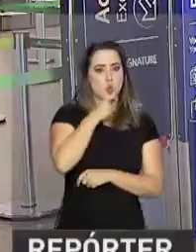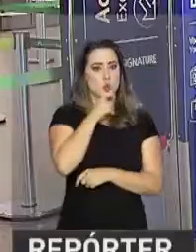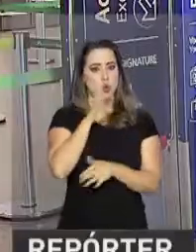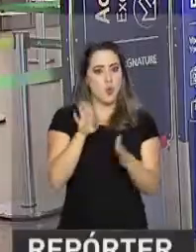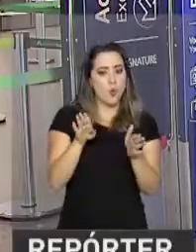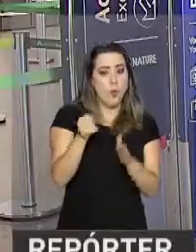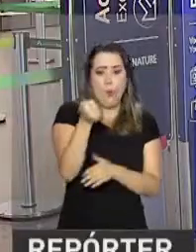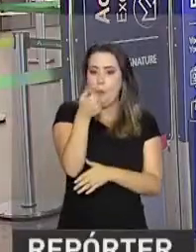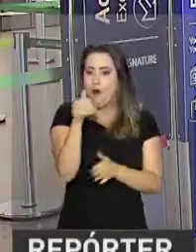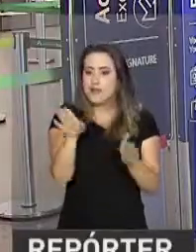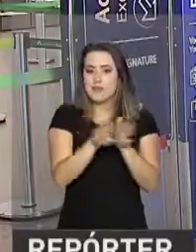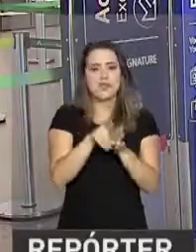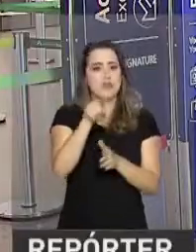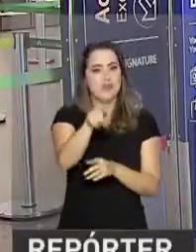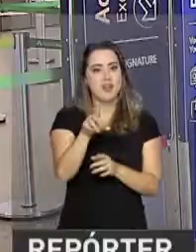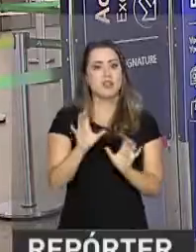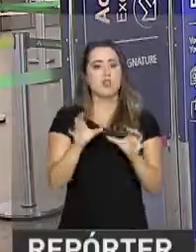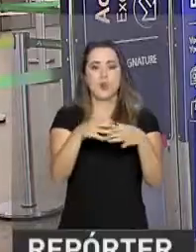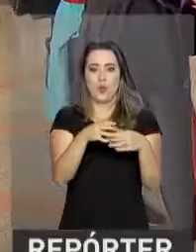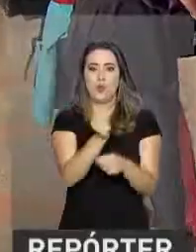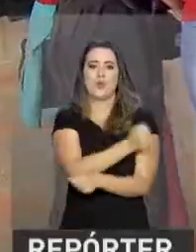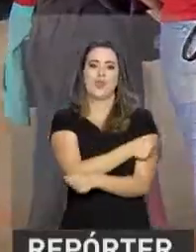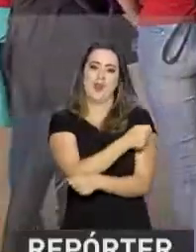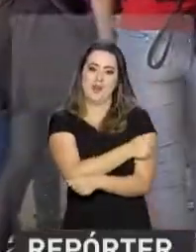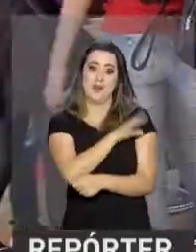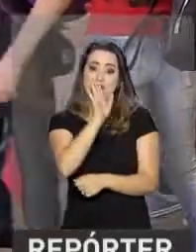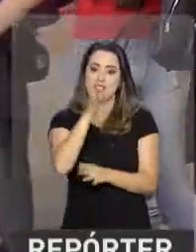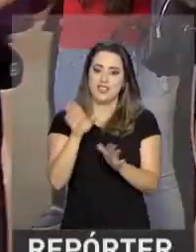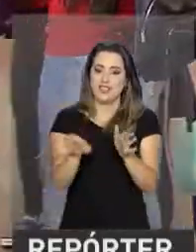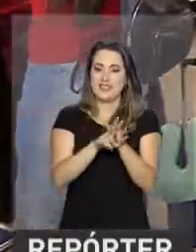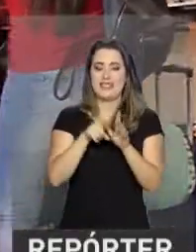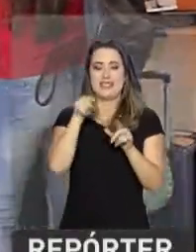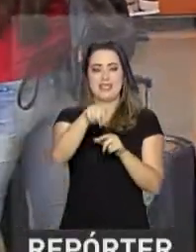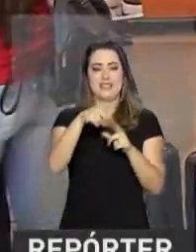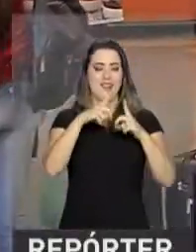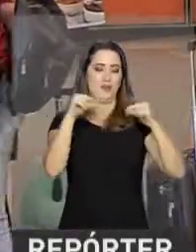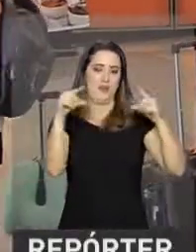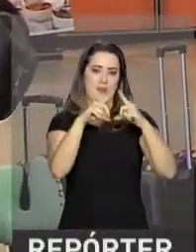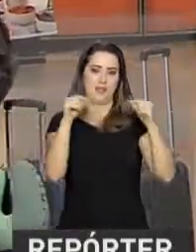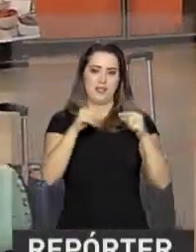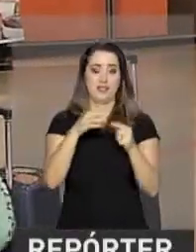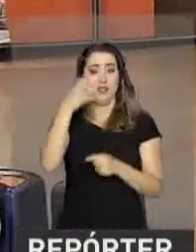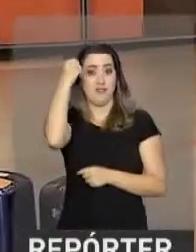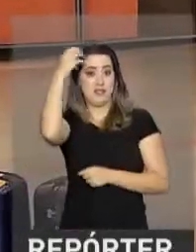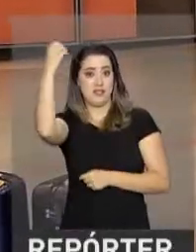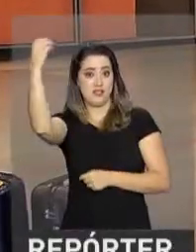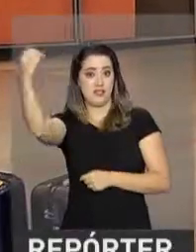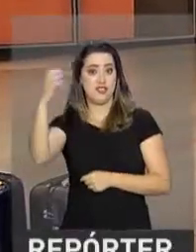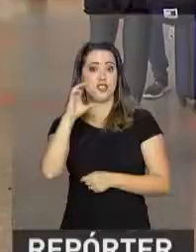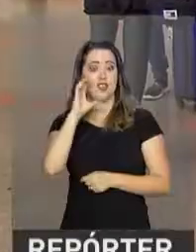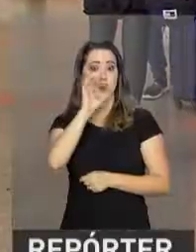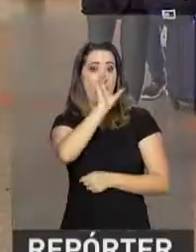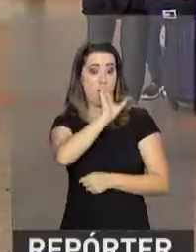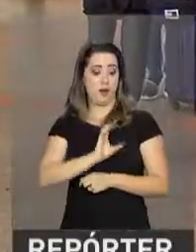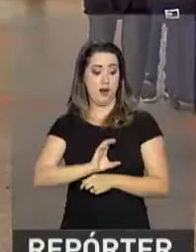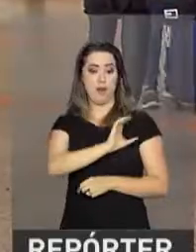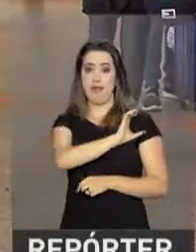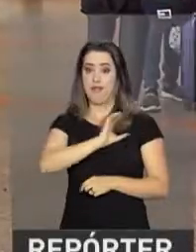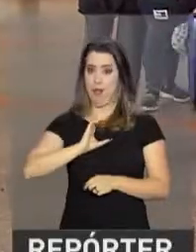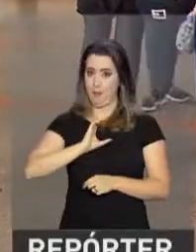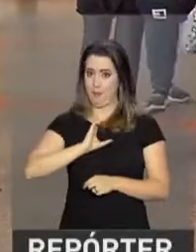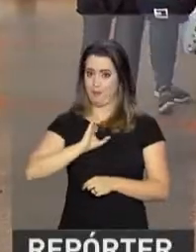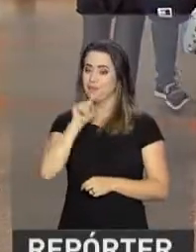e esse grupo de estudantes de goiás já está no aeroporto de brasília rumo à toronto no canadá eles vão